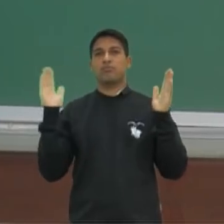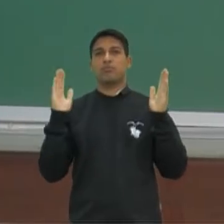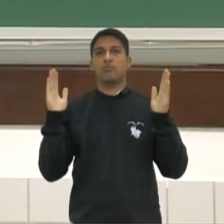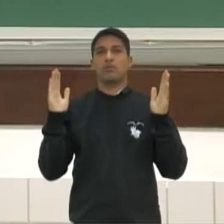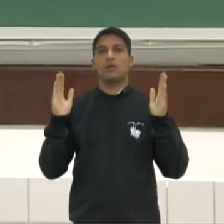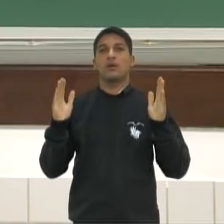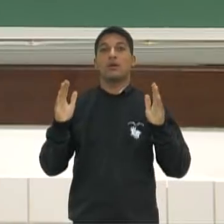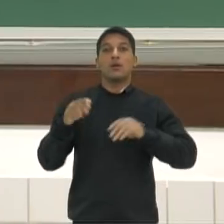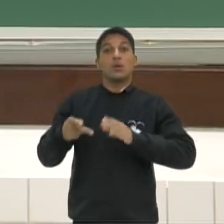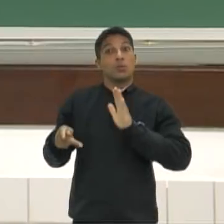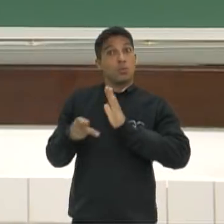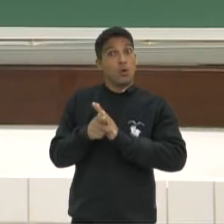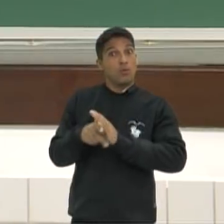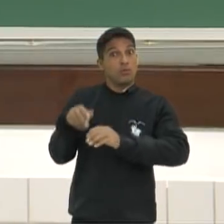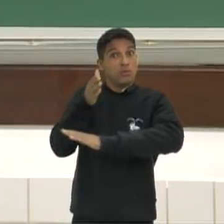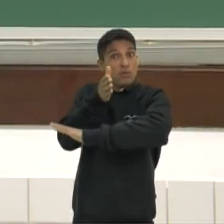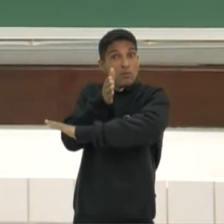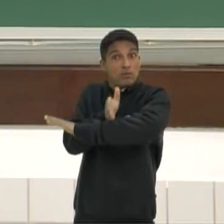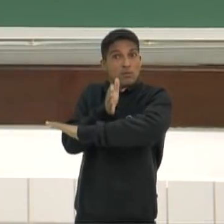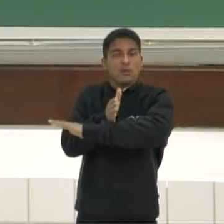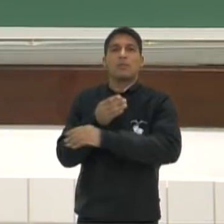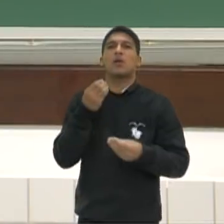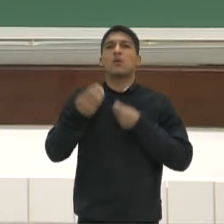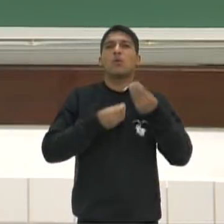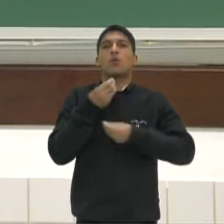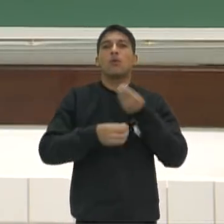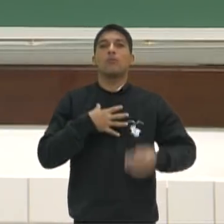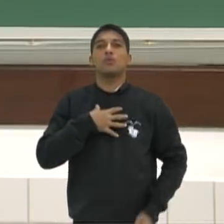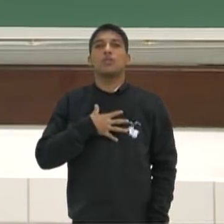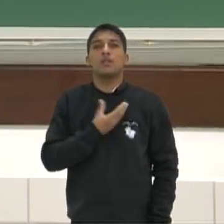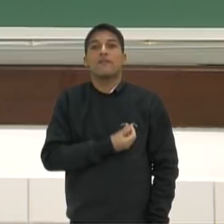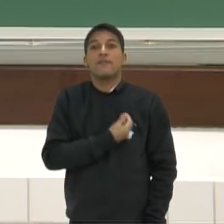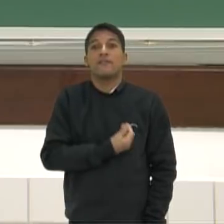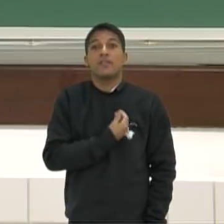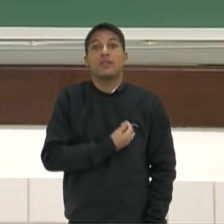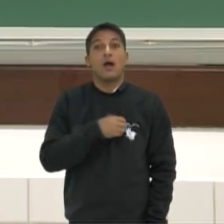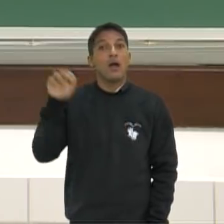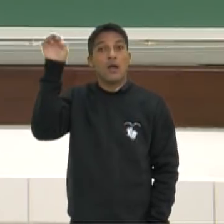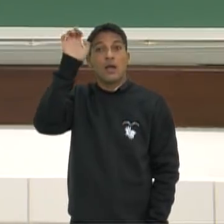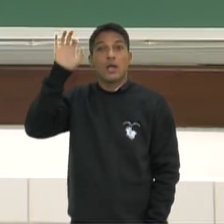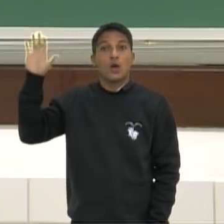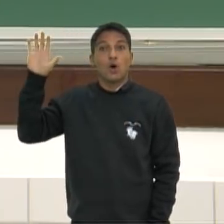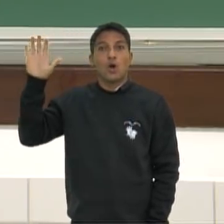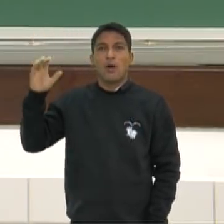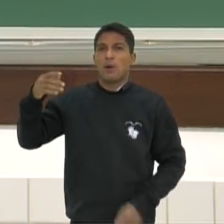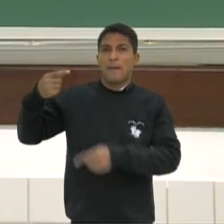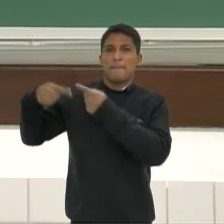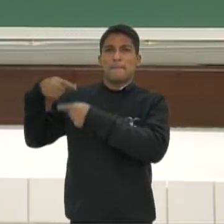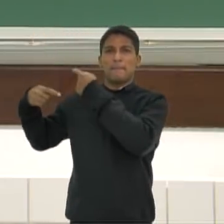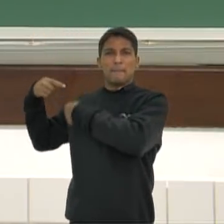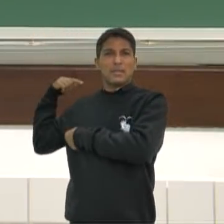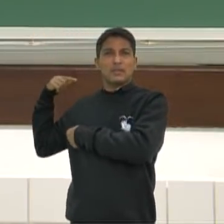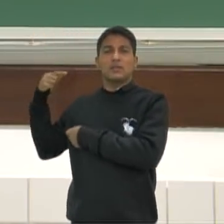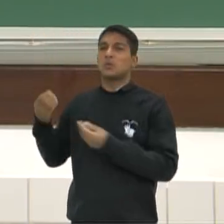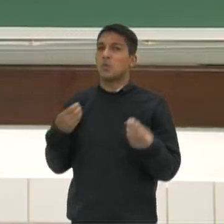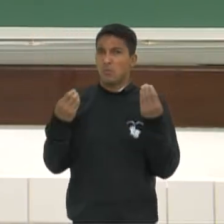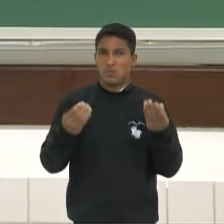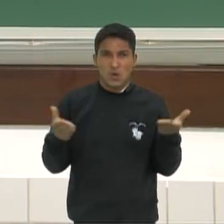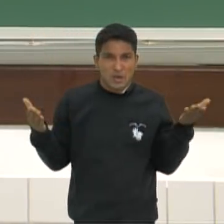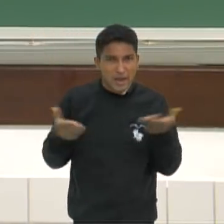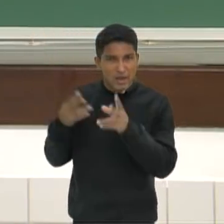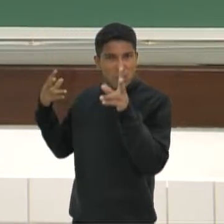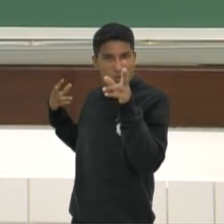Será que as pessoas viviam tão diferente de como nós vivemos os nossos dias hoje, no século XXI? A gente